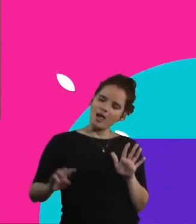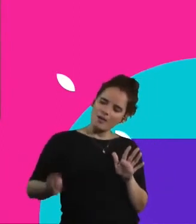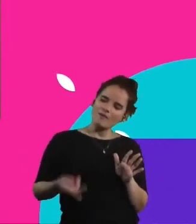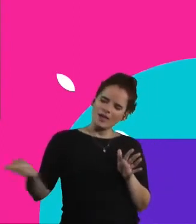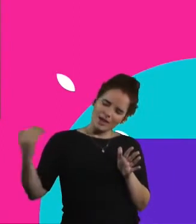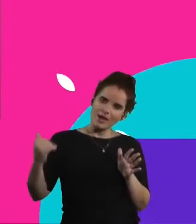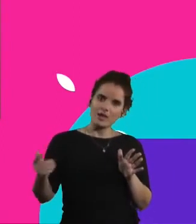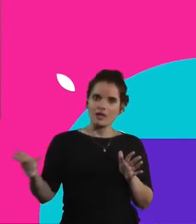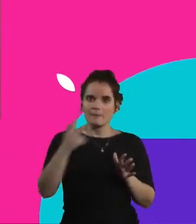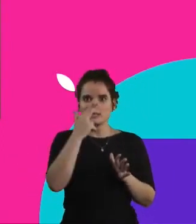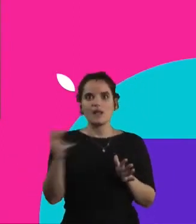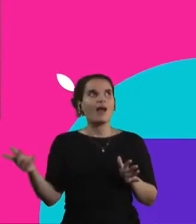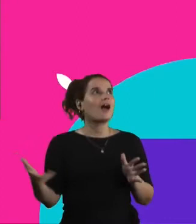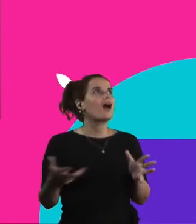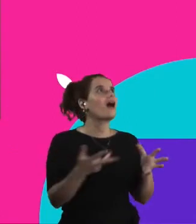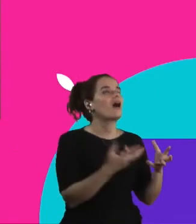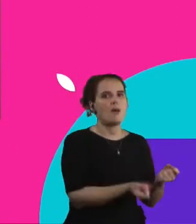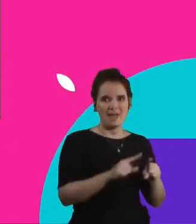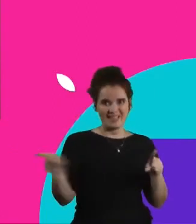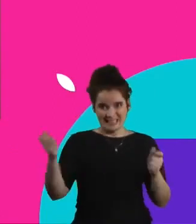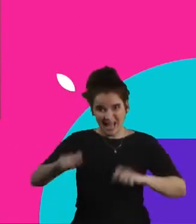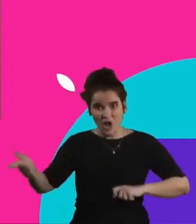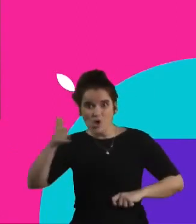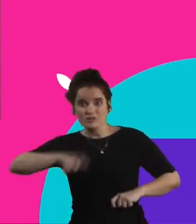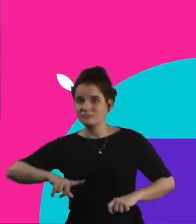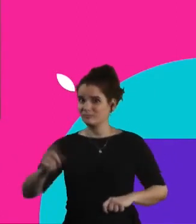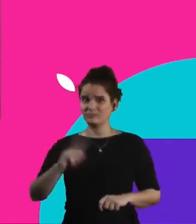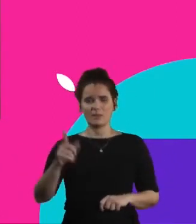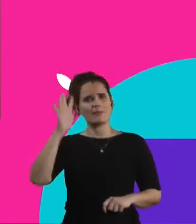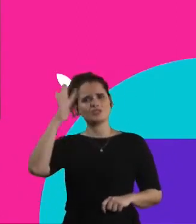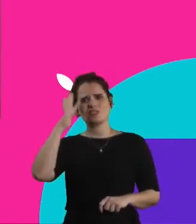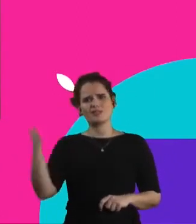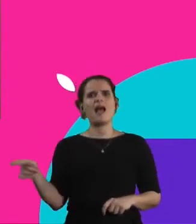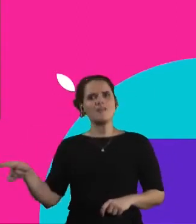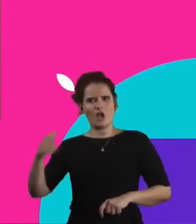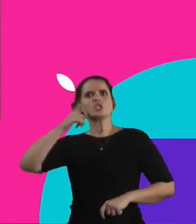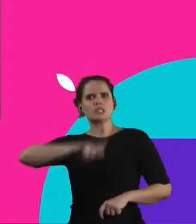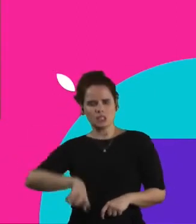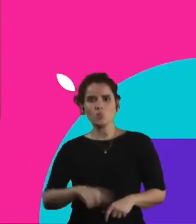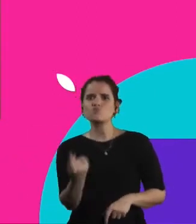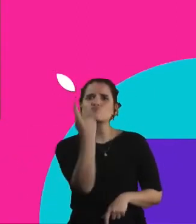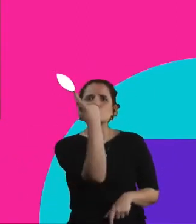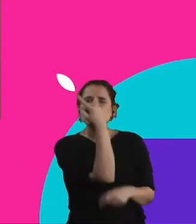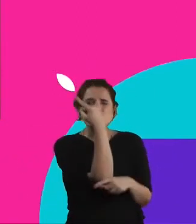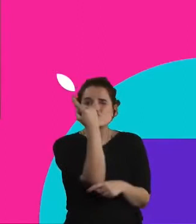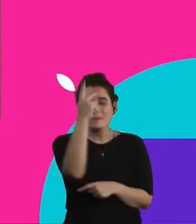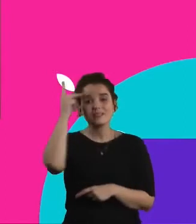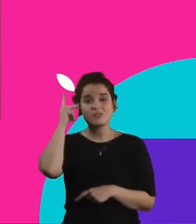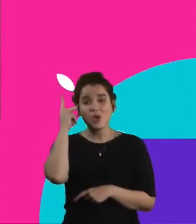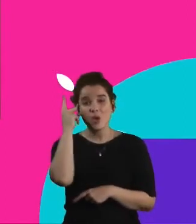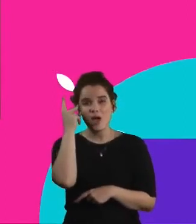impossível de ser alcançada. Obviamente, fulano de tal conseguiu, pô, o cara foi um em 1 milhão.